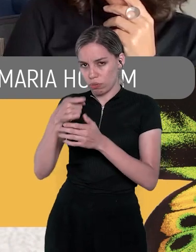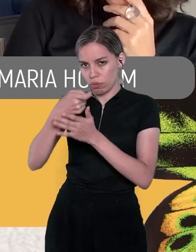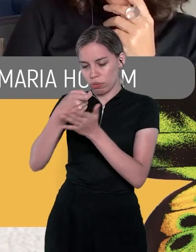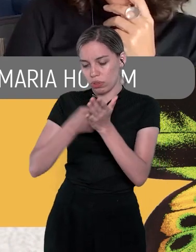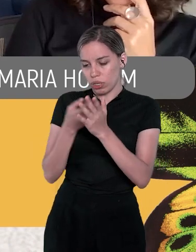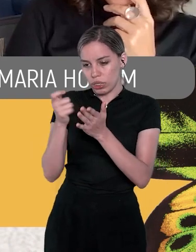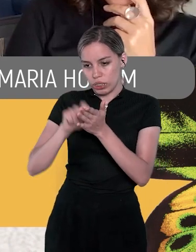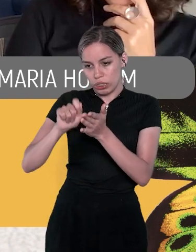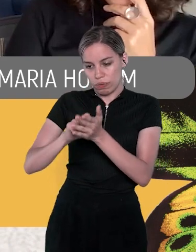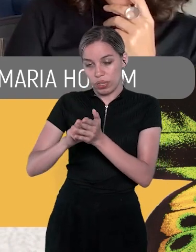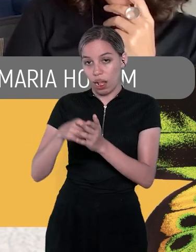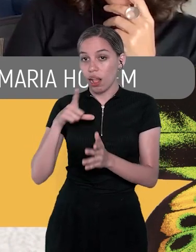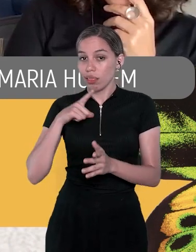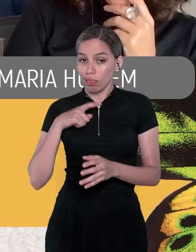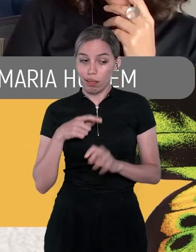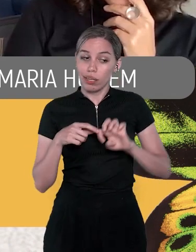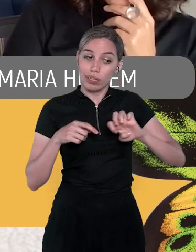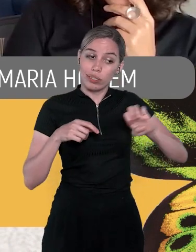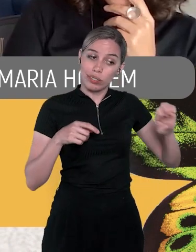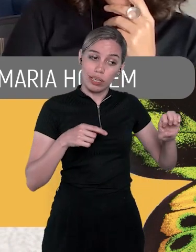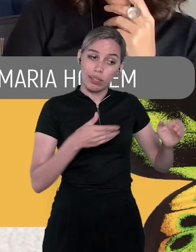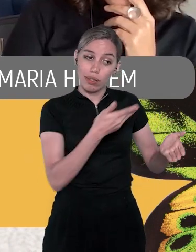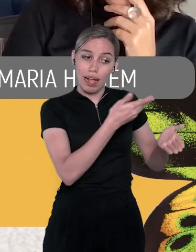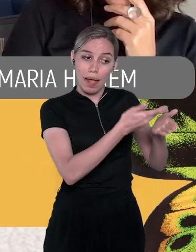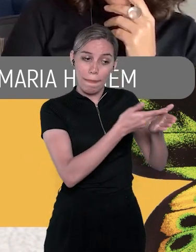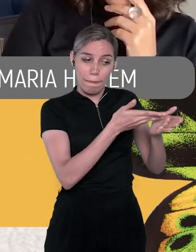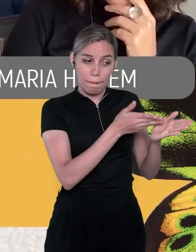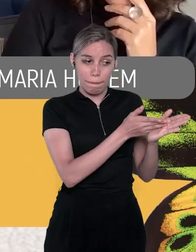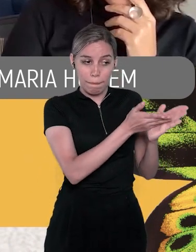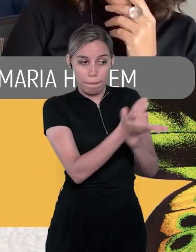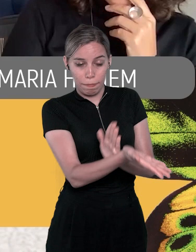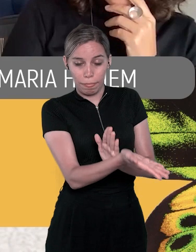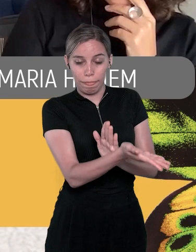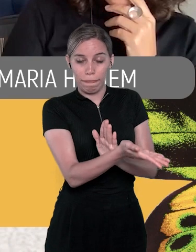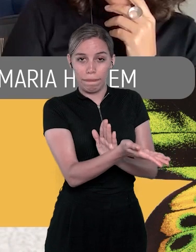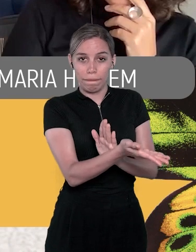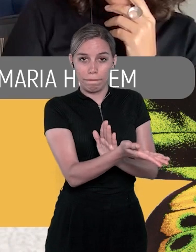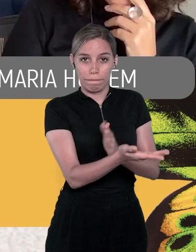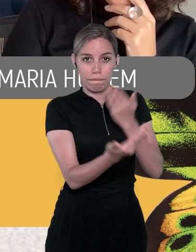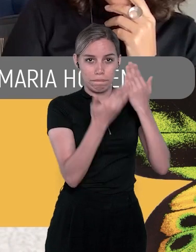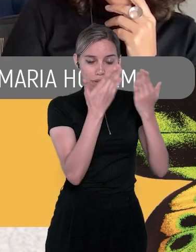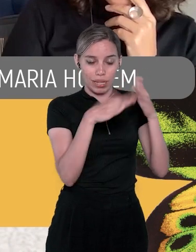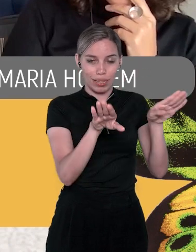seguinte: tem essa esquerda aí que se perdeu na psicanálise e nas drogas.